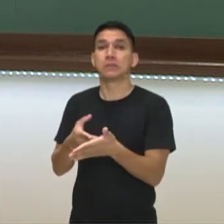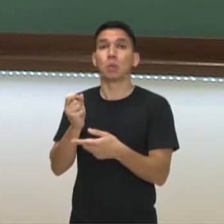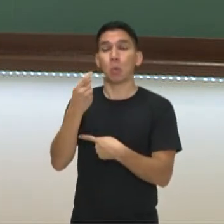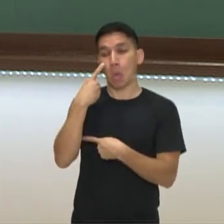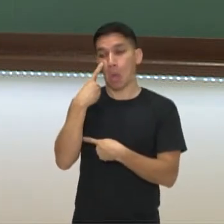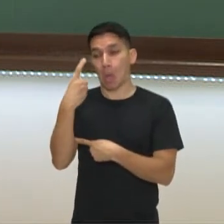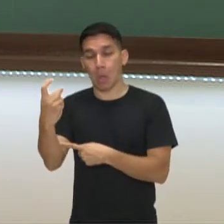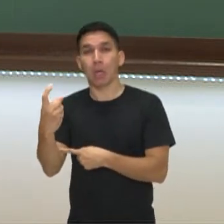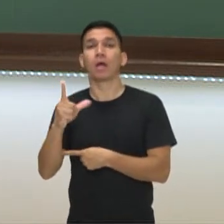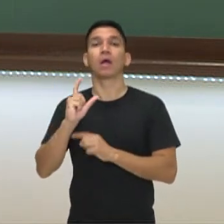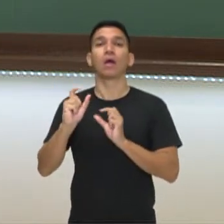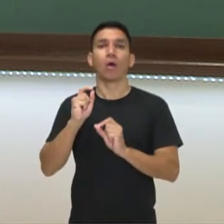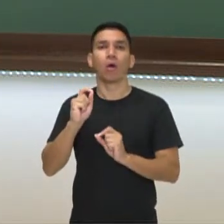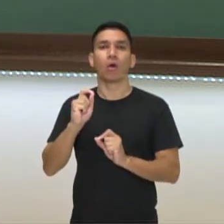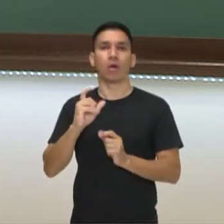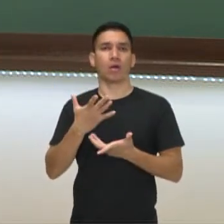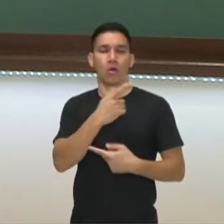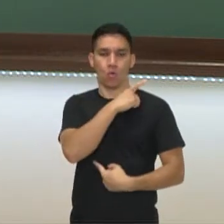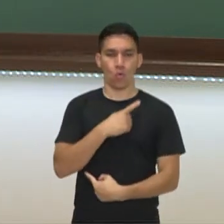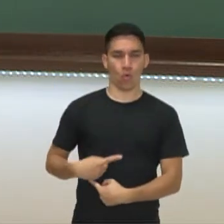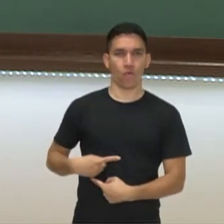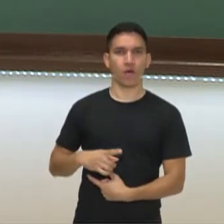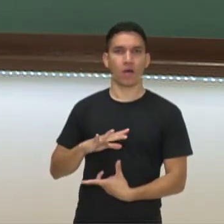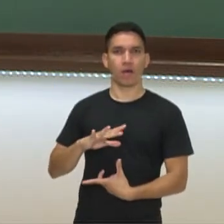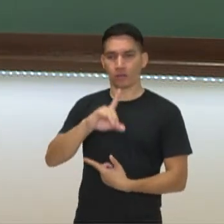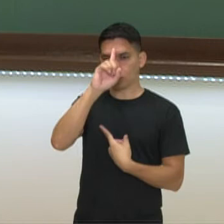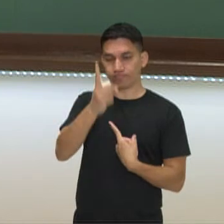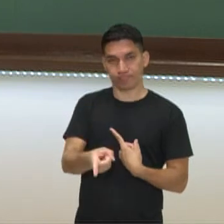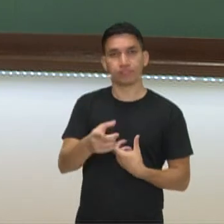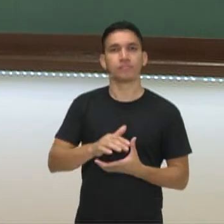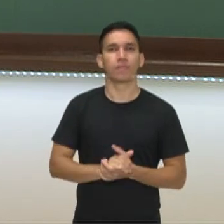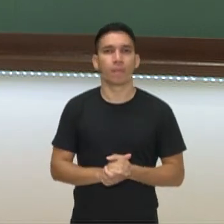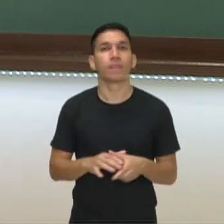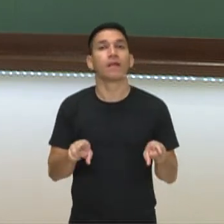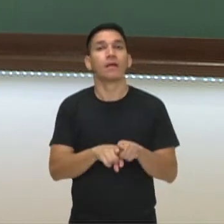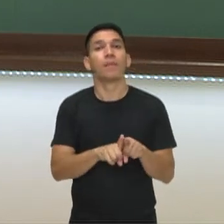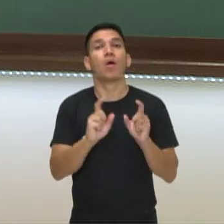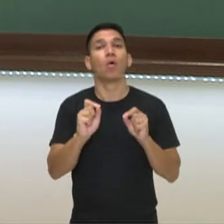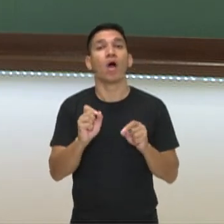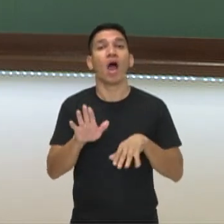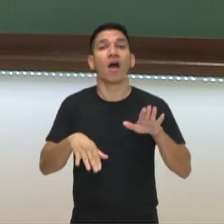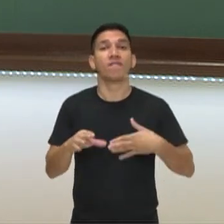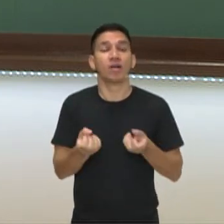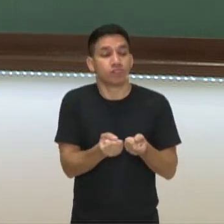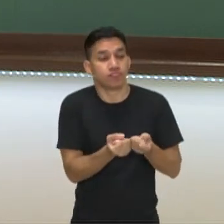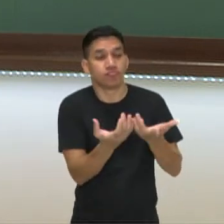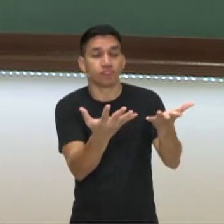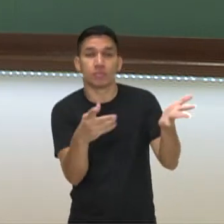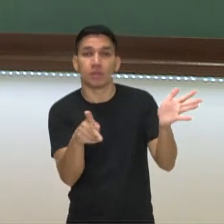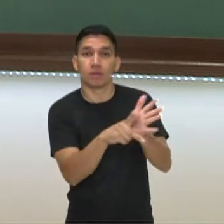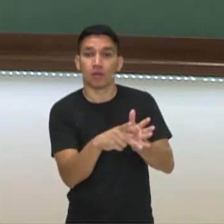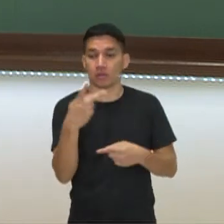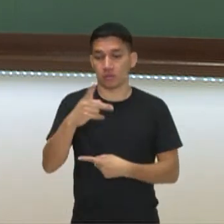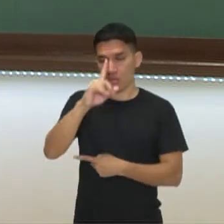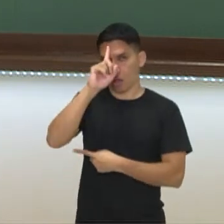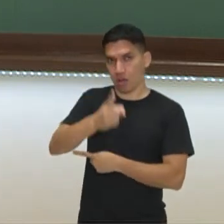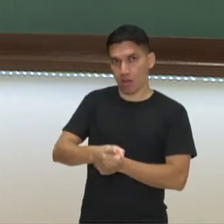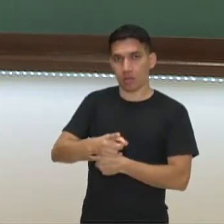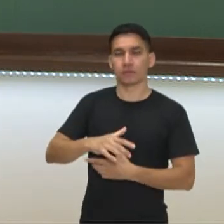interesse do governo autoritário, né, e elas muitas vezes reproduzem os interesses desse governo